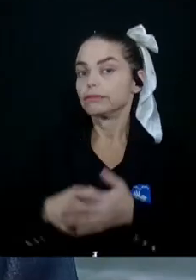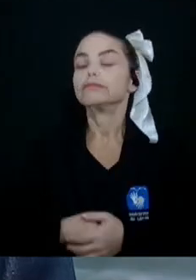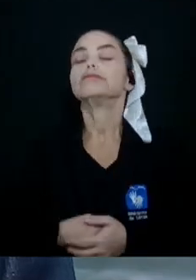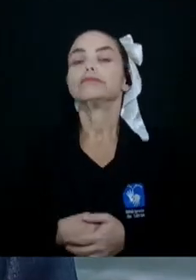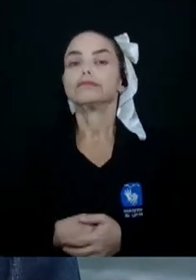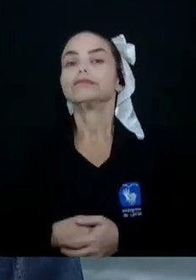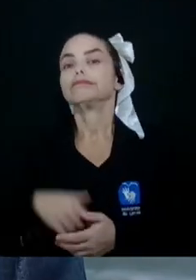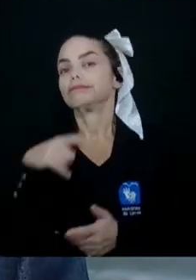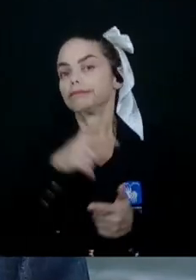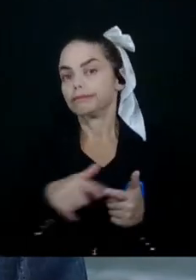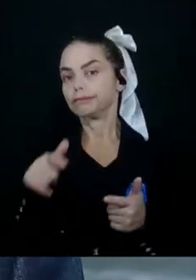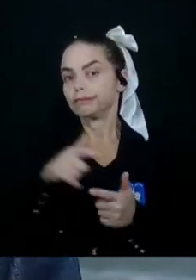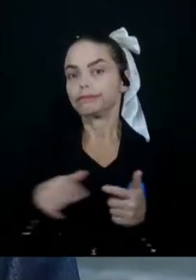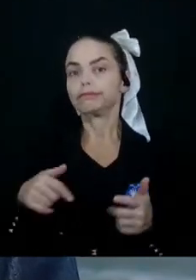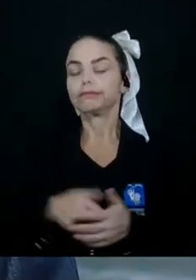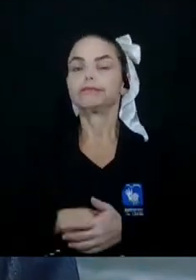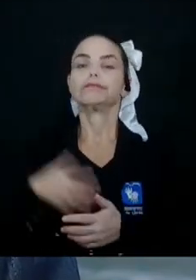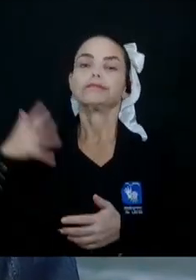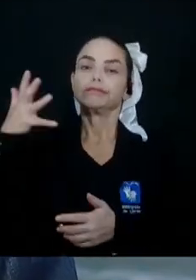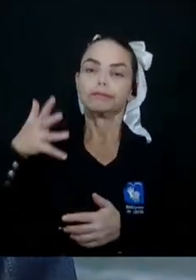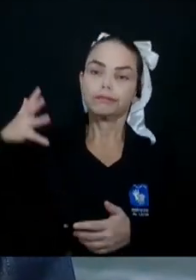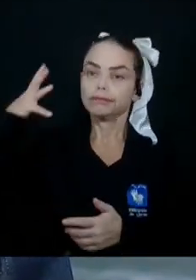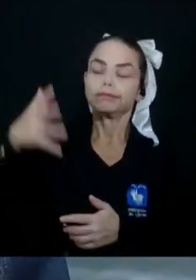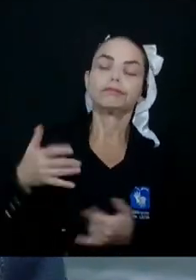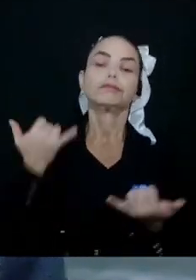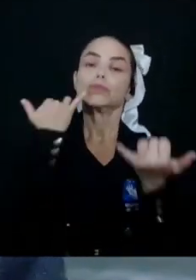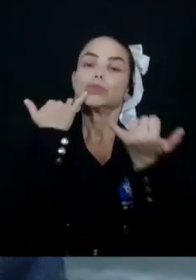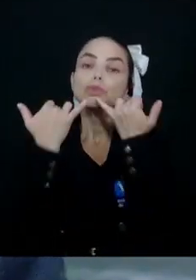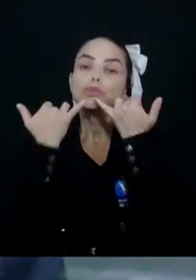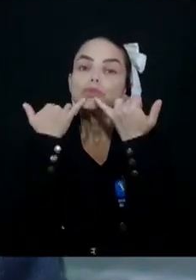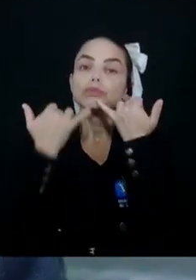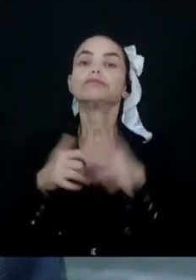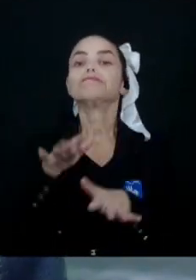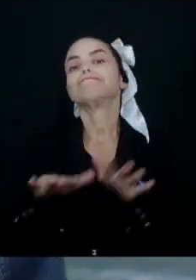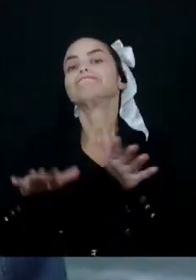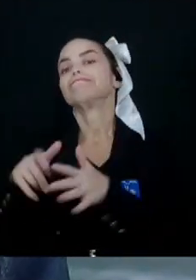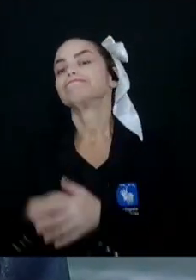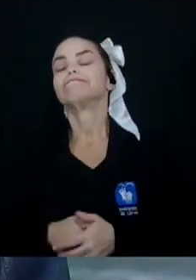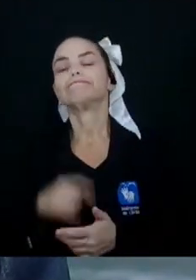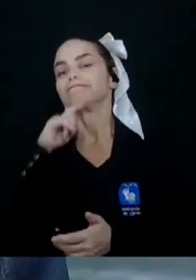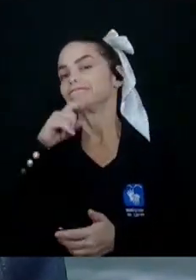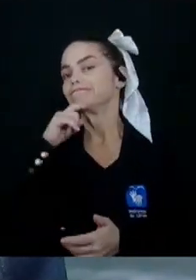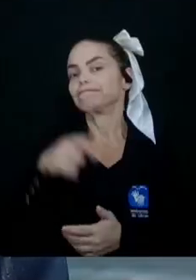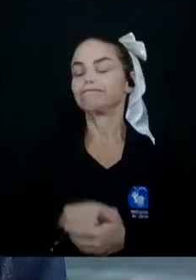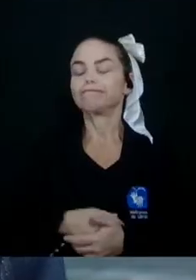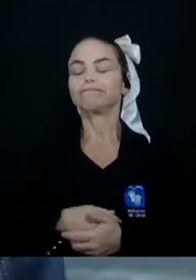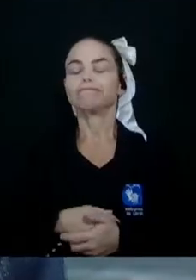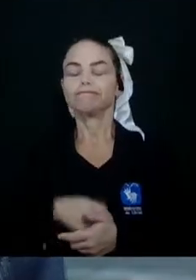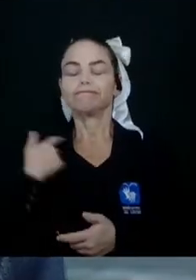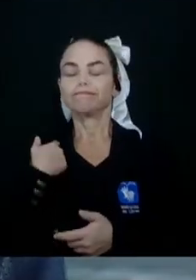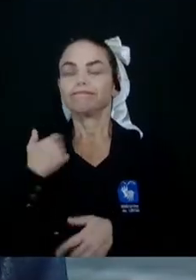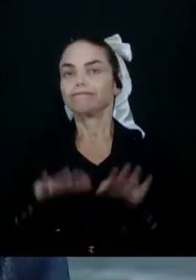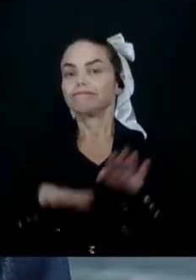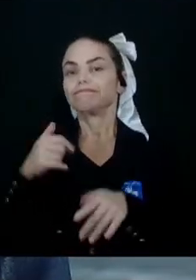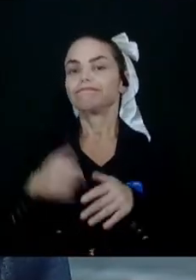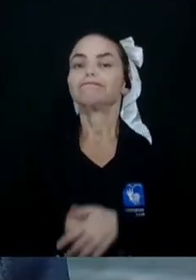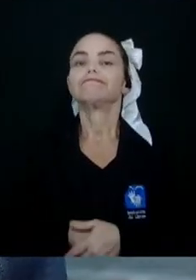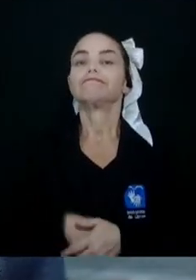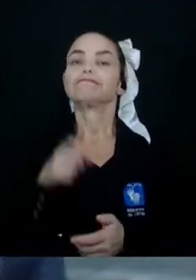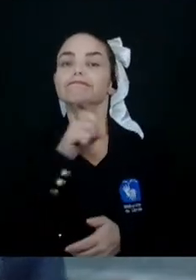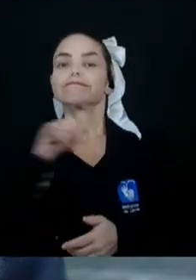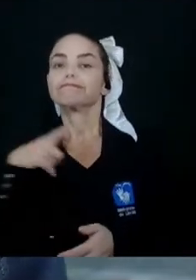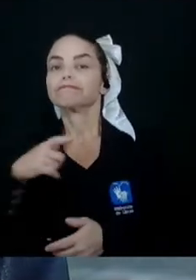São palestras, são informações que às vezes as pessoas não chegam até essas pessoas. E muitas vezes, se chegar, essa pessoa ela faz